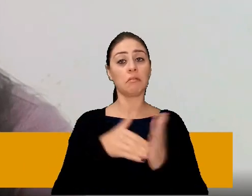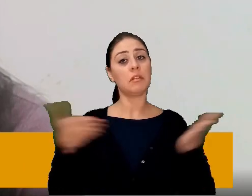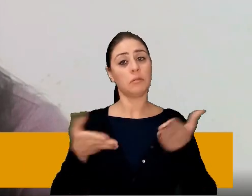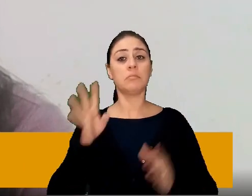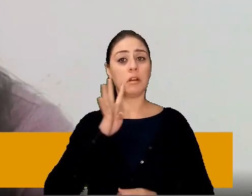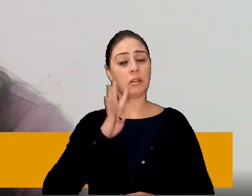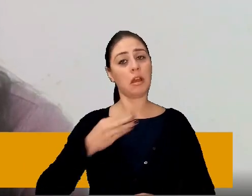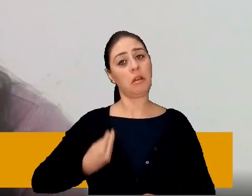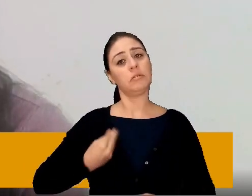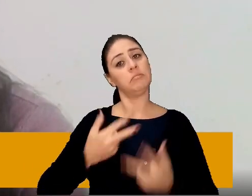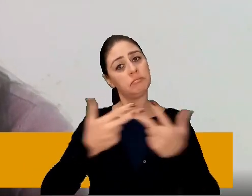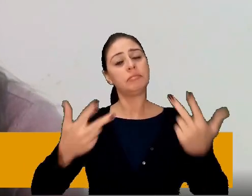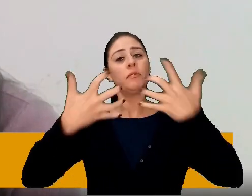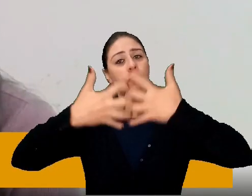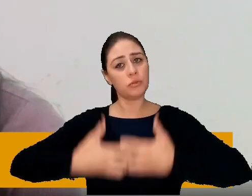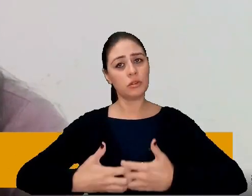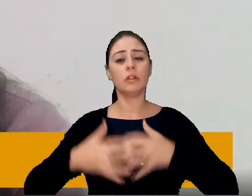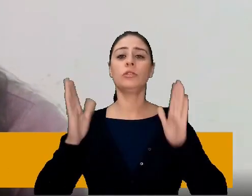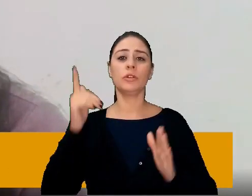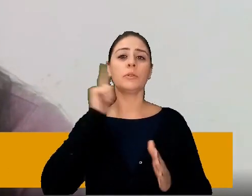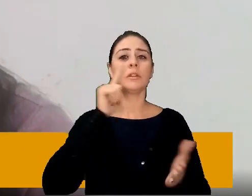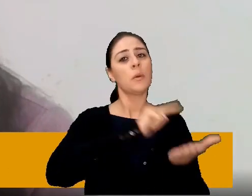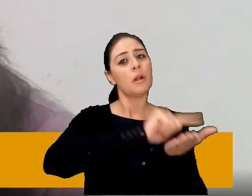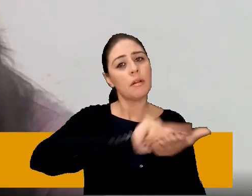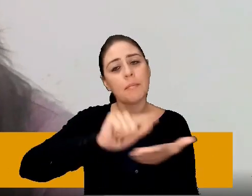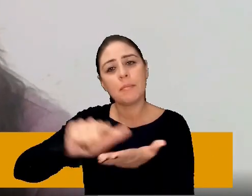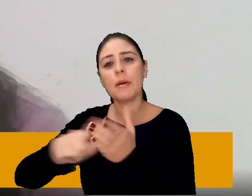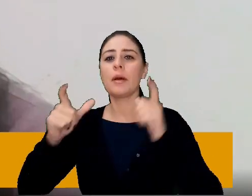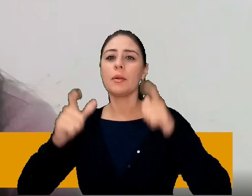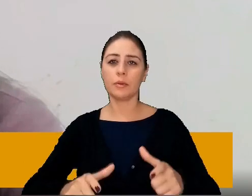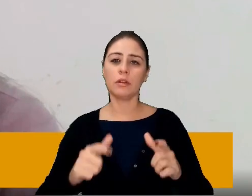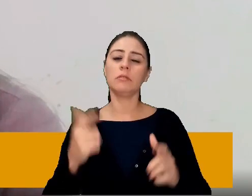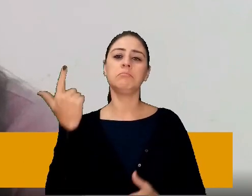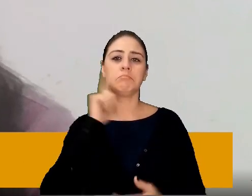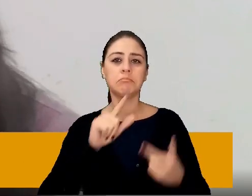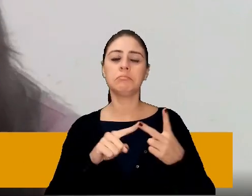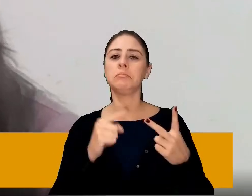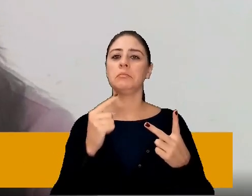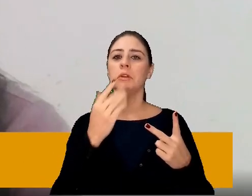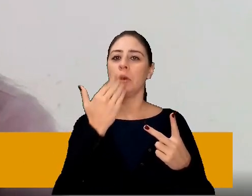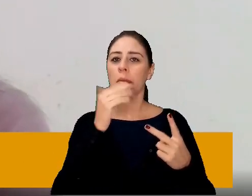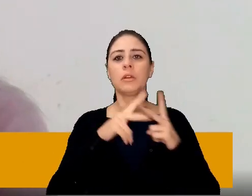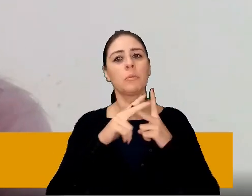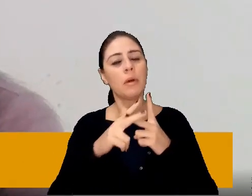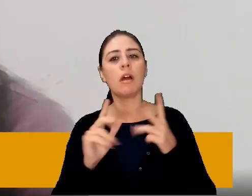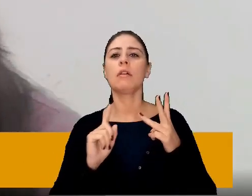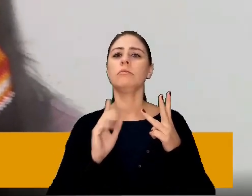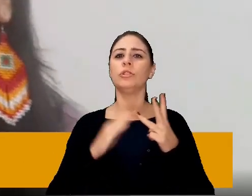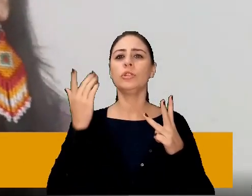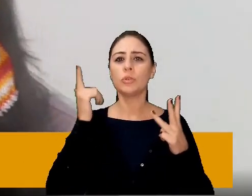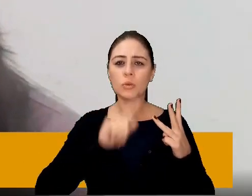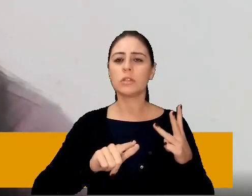tem algumas coisas que está funcionando. A gente já conseguiu limpar aquele espaço, a gente já conseguiu arrumar as merendas, a gente já conseguiu colocar a porta